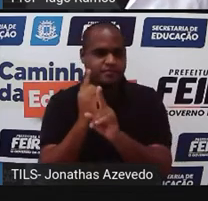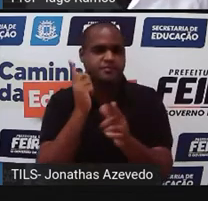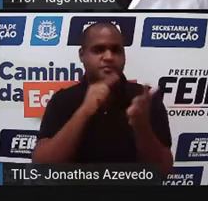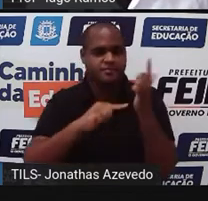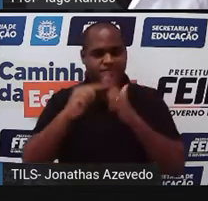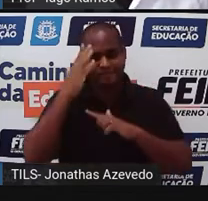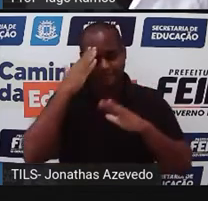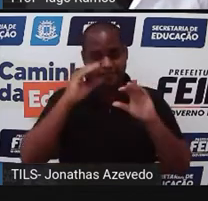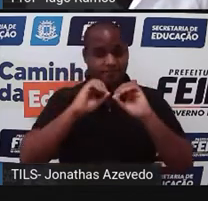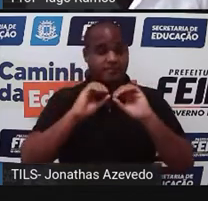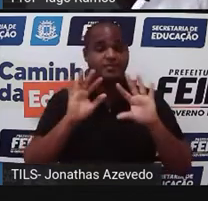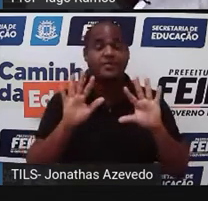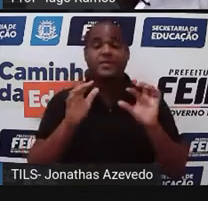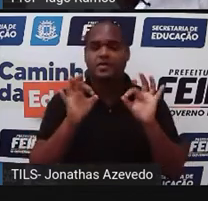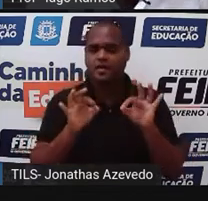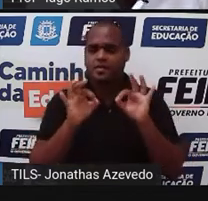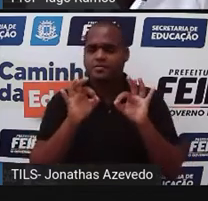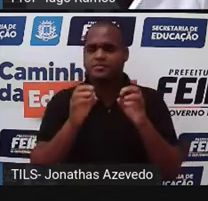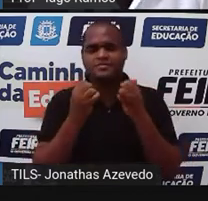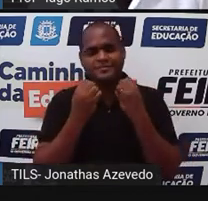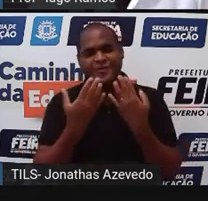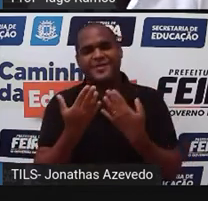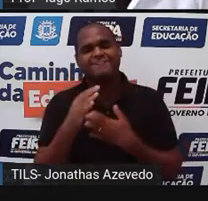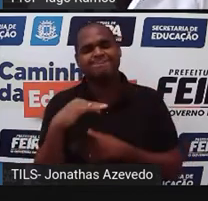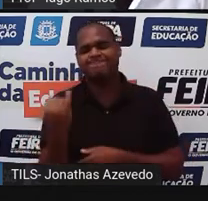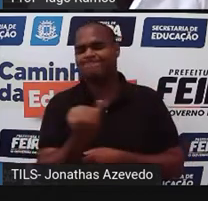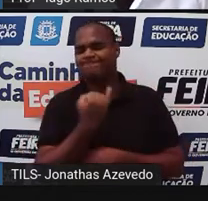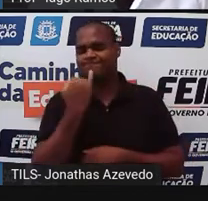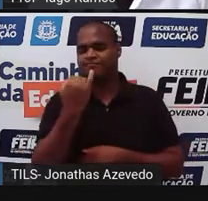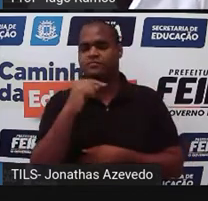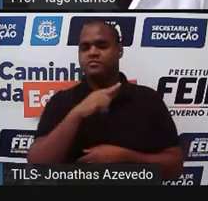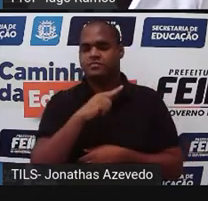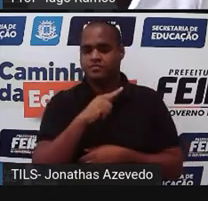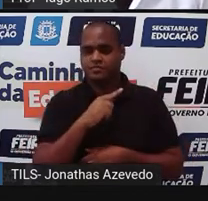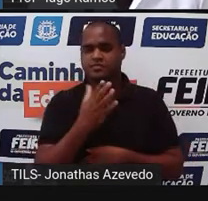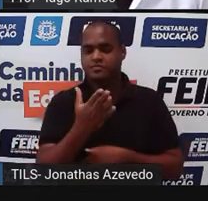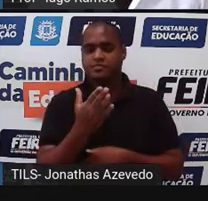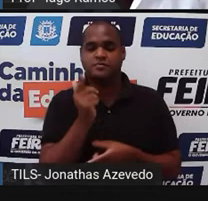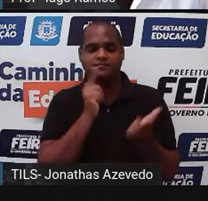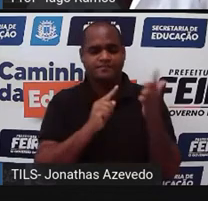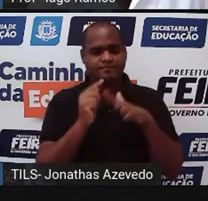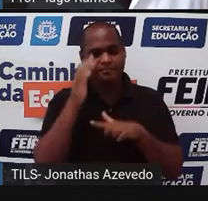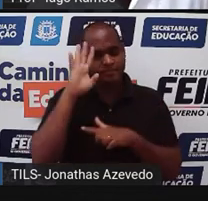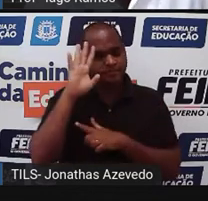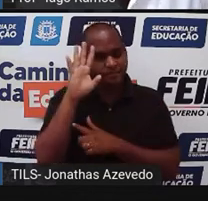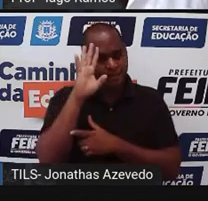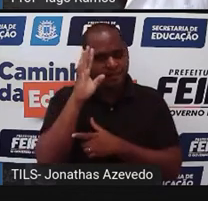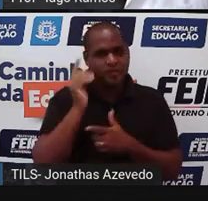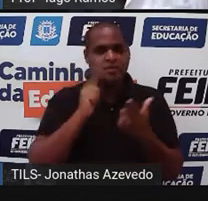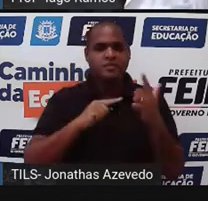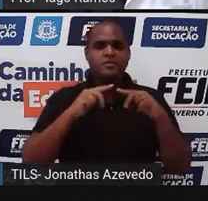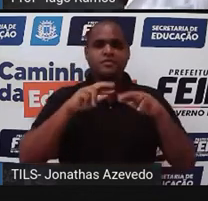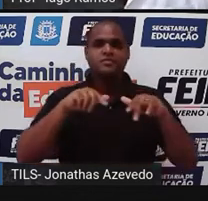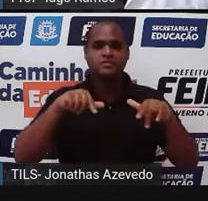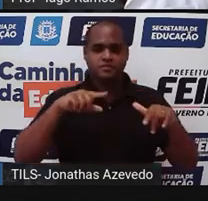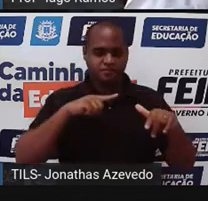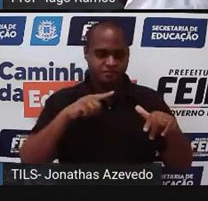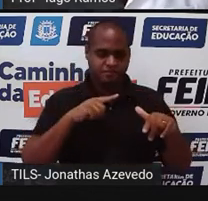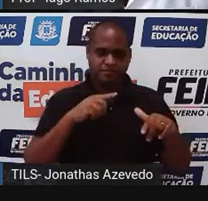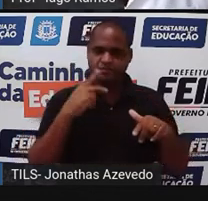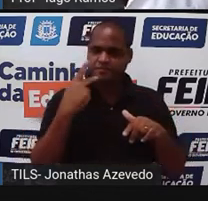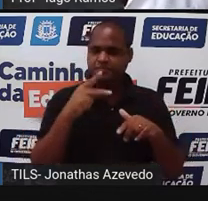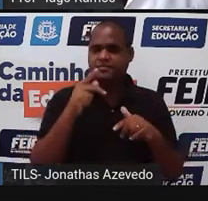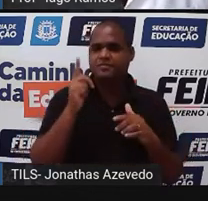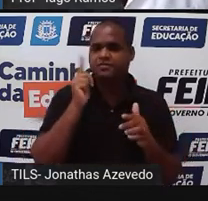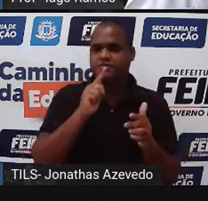conseguir entender Até Aqui é isso aí você é muito importante tá bom você pensar para que você veja